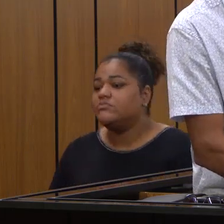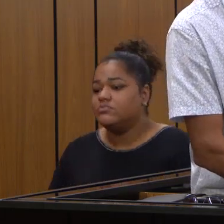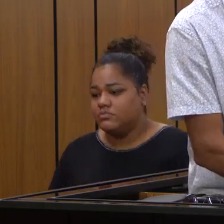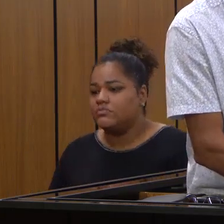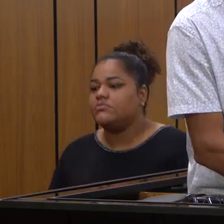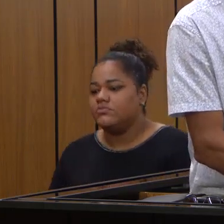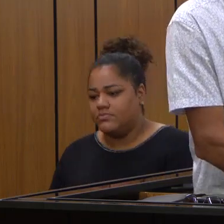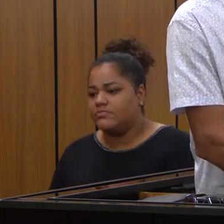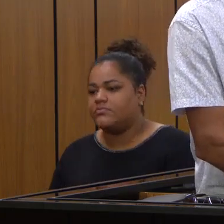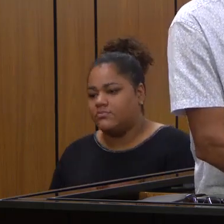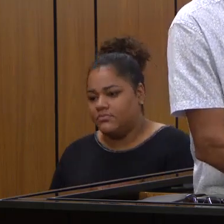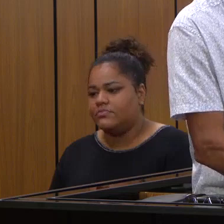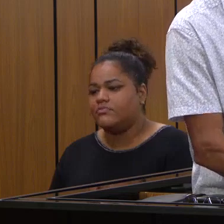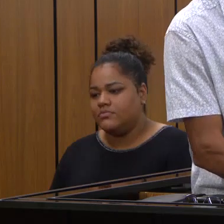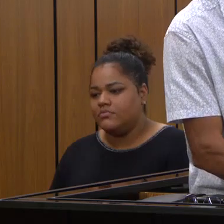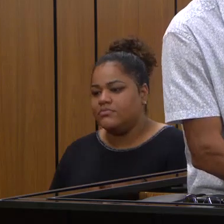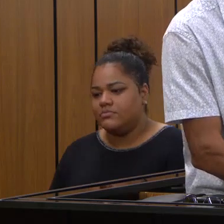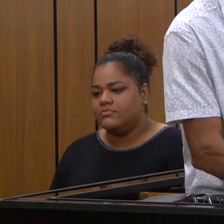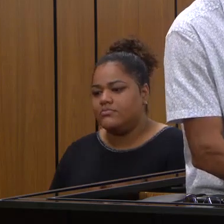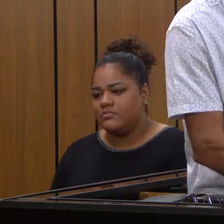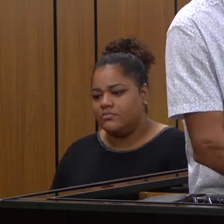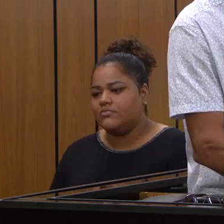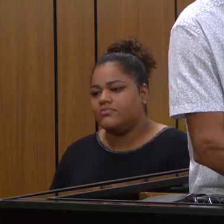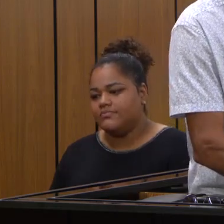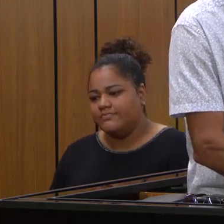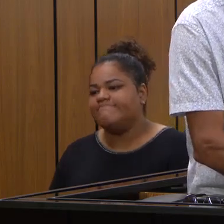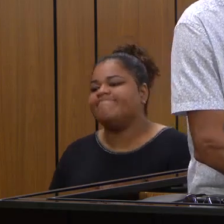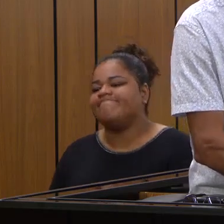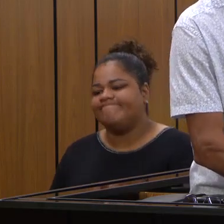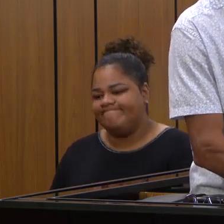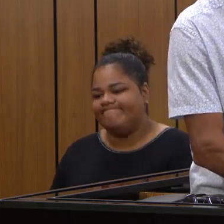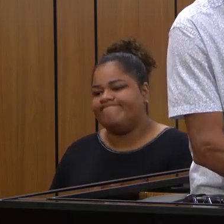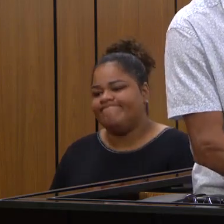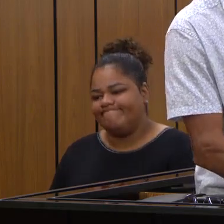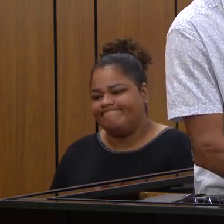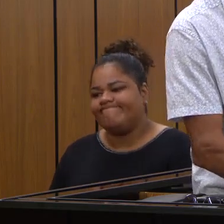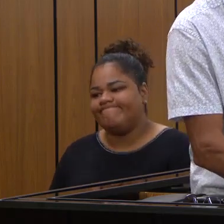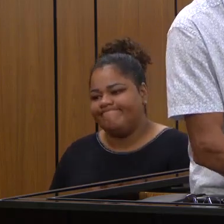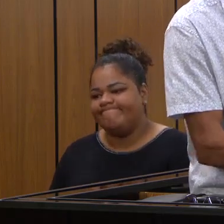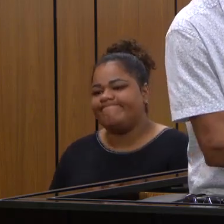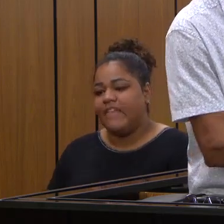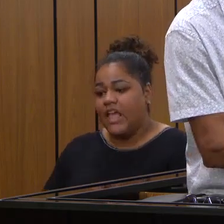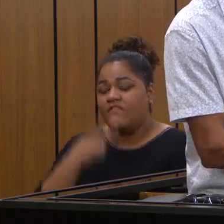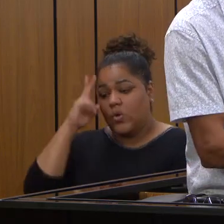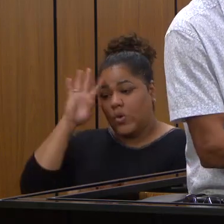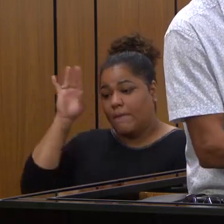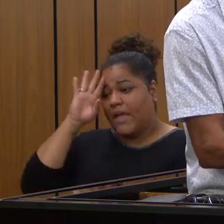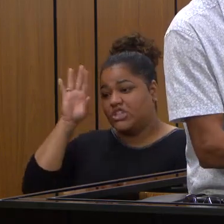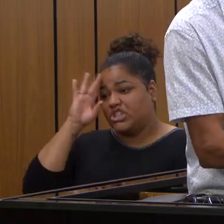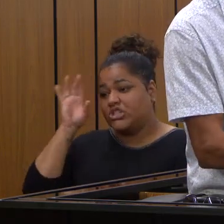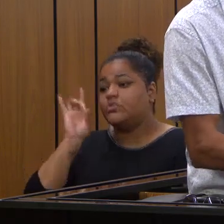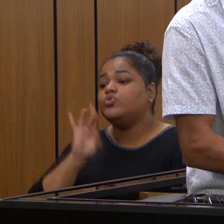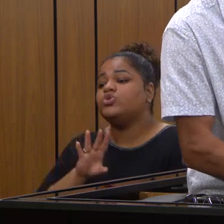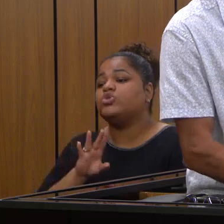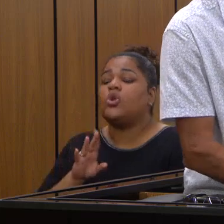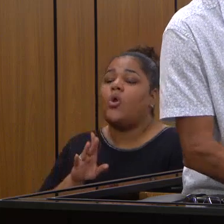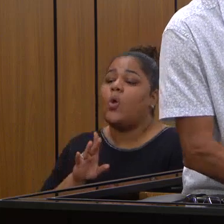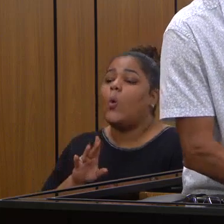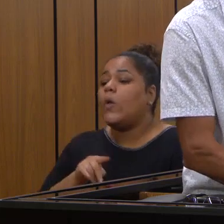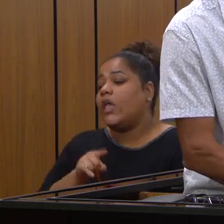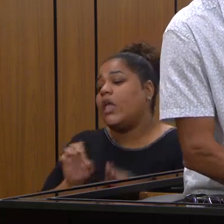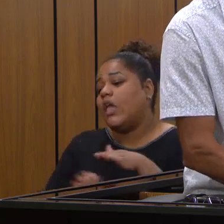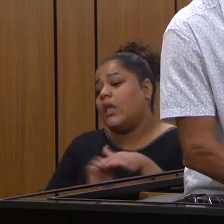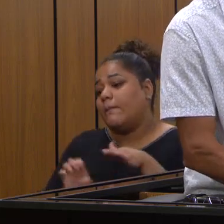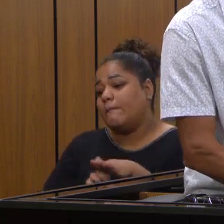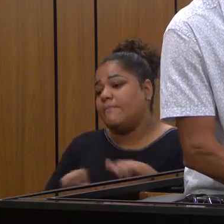me tratando como se fosse um devaneio um sonho eu estava imaginando que a empresa já falei ele quando a contestação e ainda falou